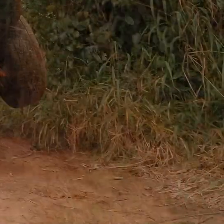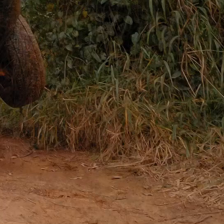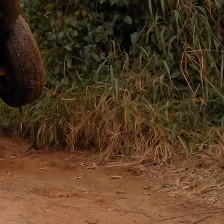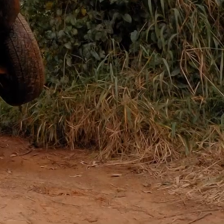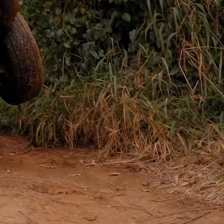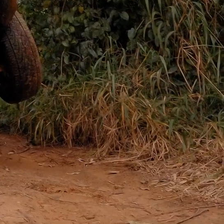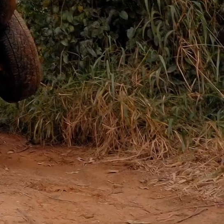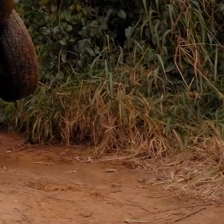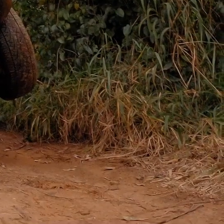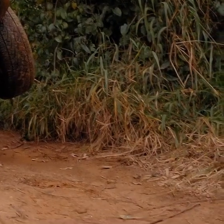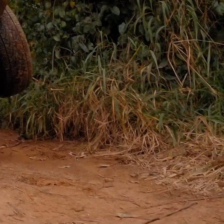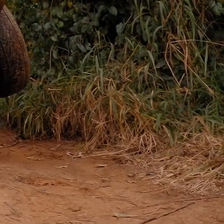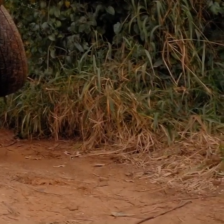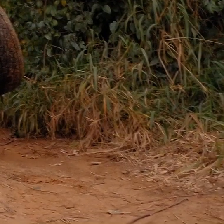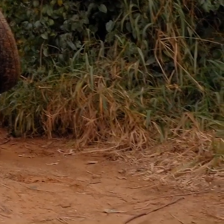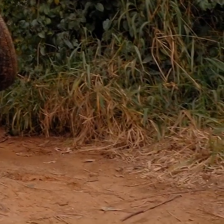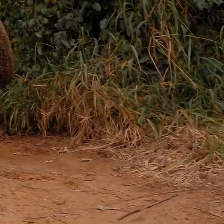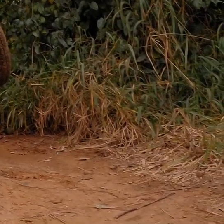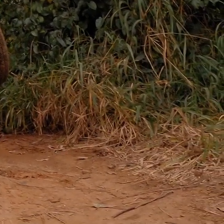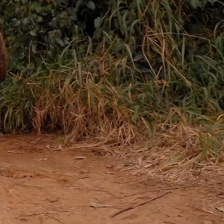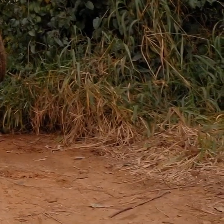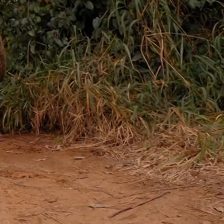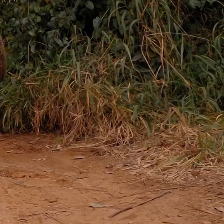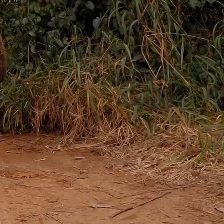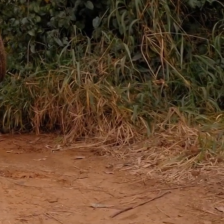a roda traseira direita levantada.